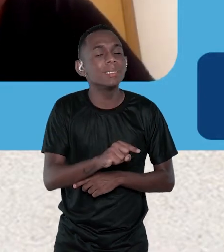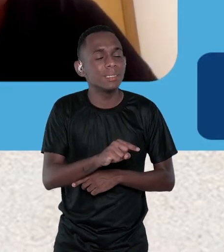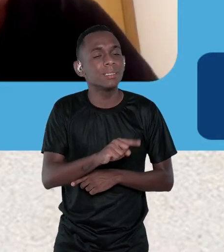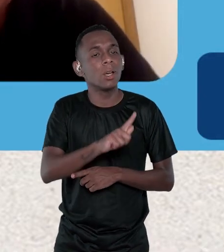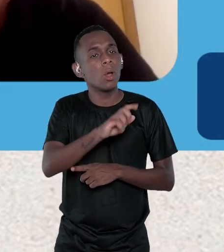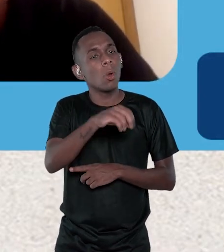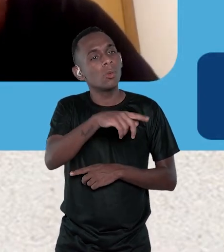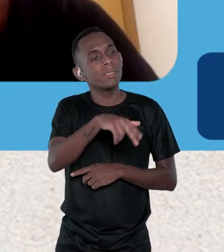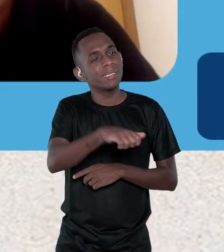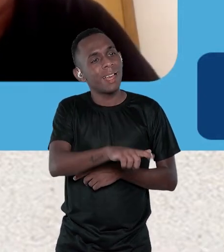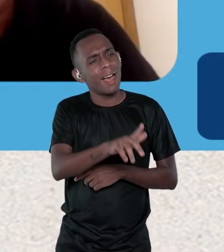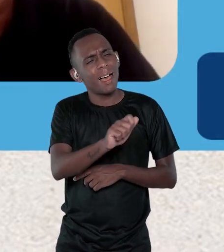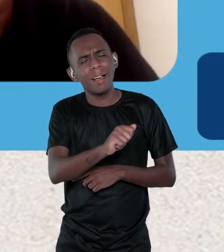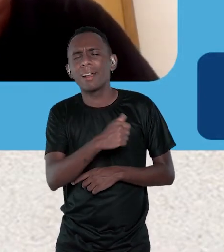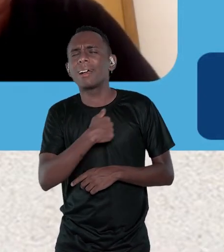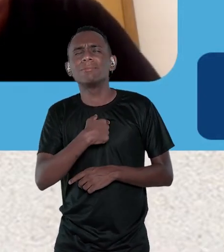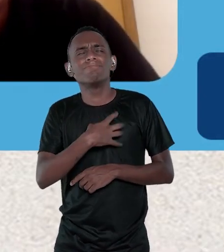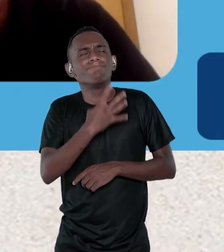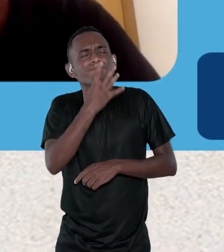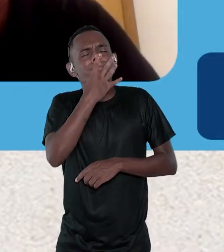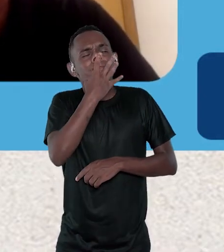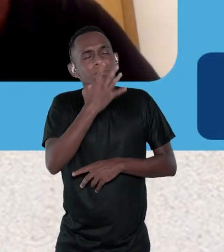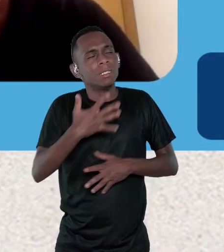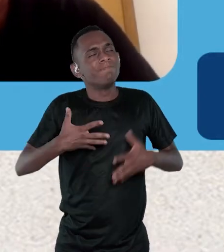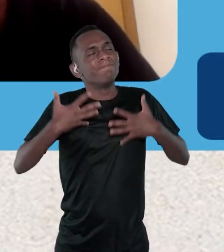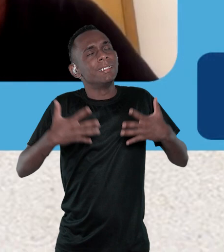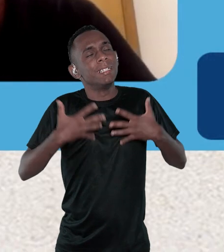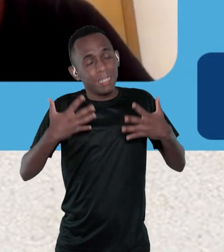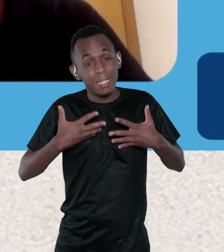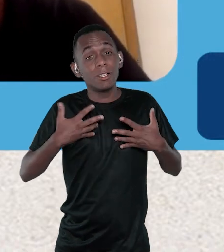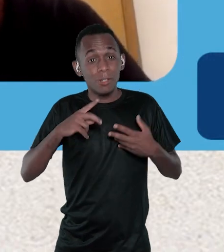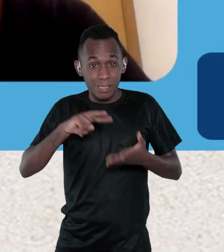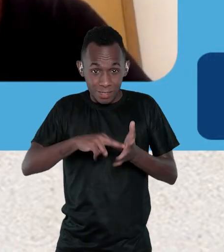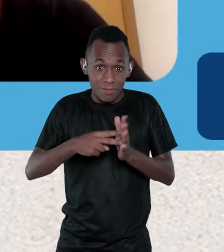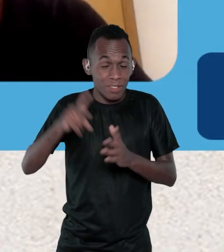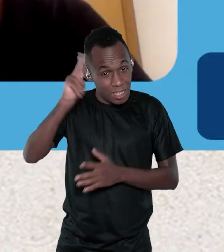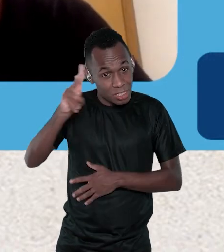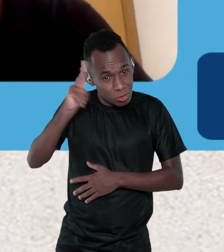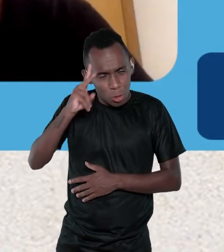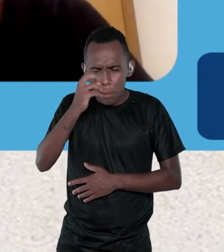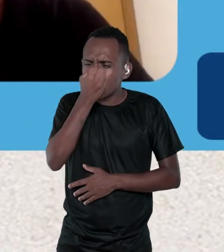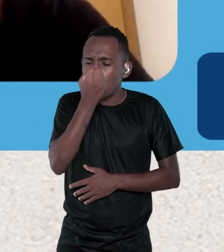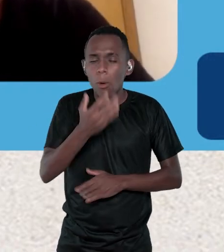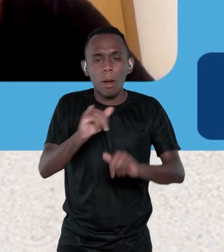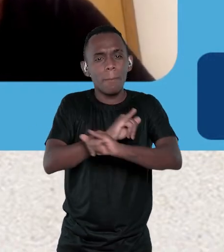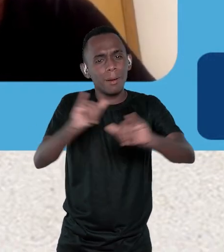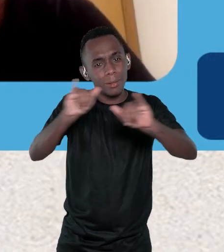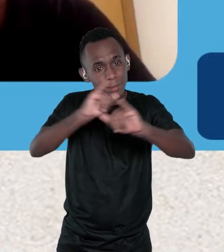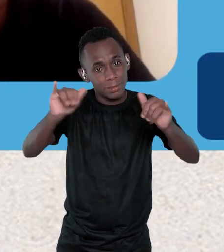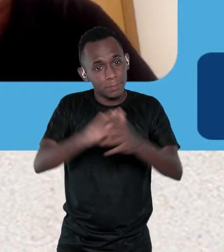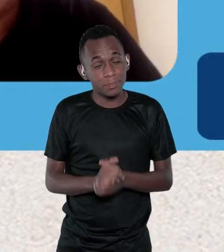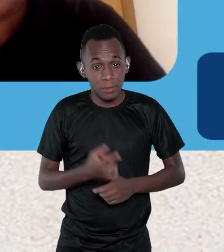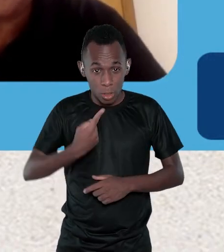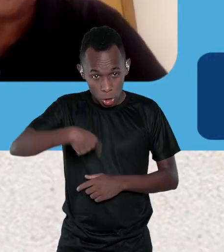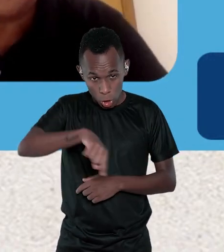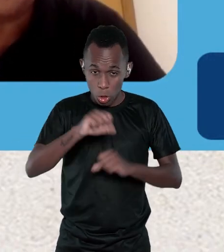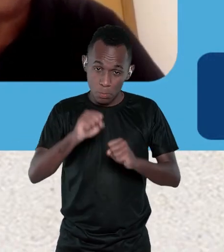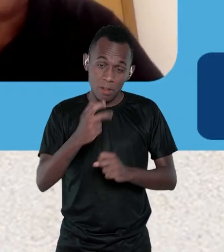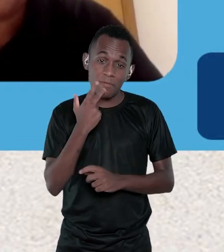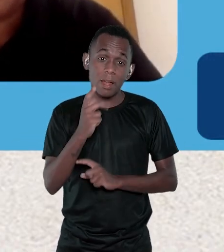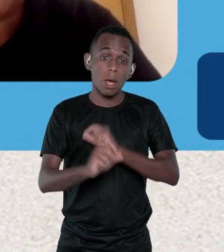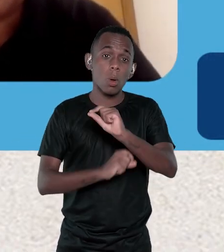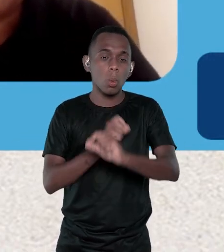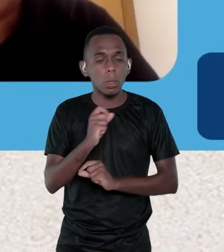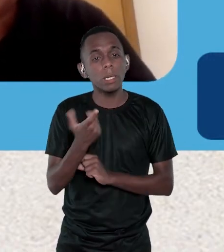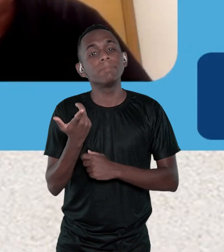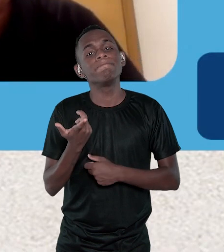alegrias grandes, imensas da minha vida. Que virou uma história boa de contar, né? E aí a gente pode dizer